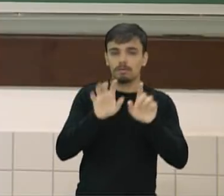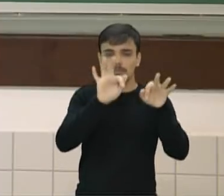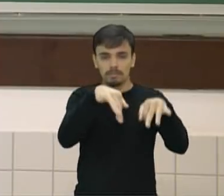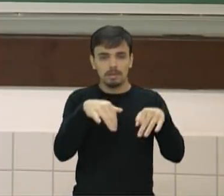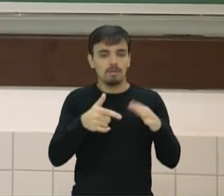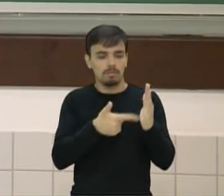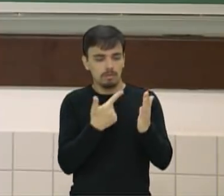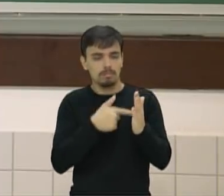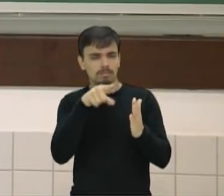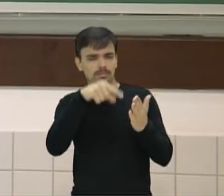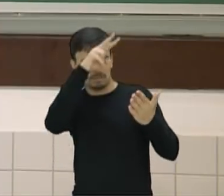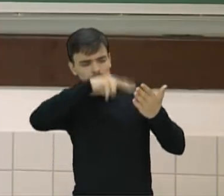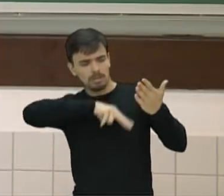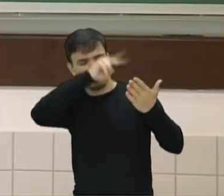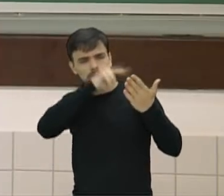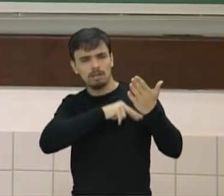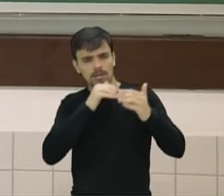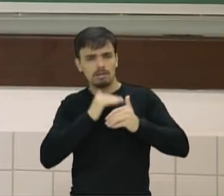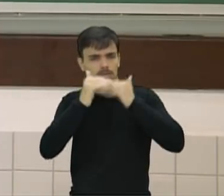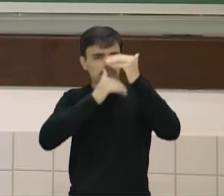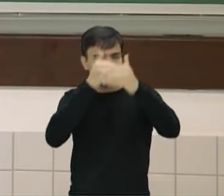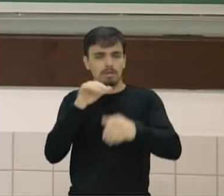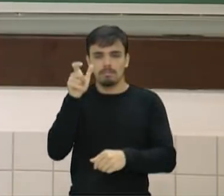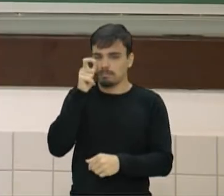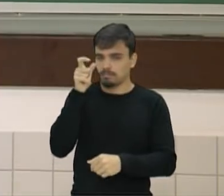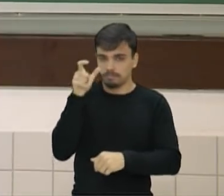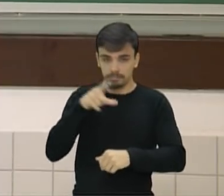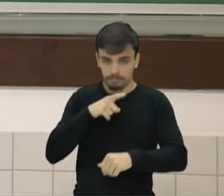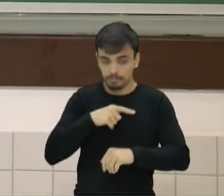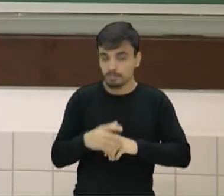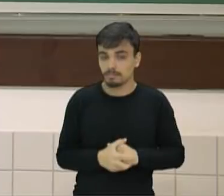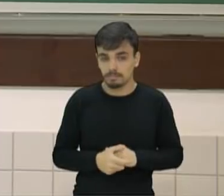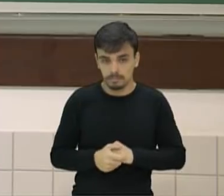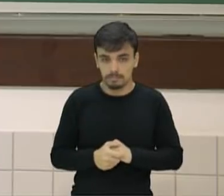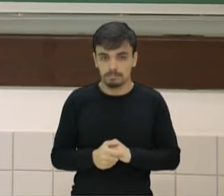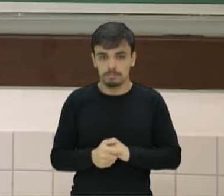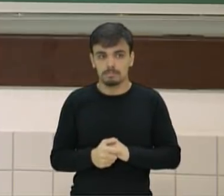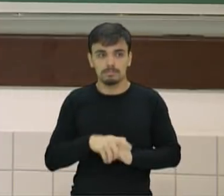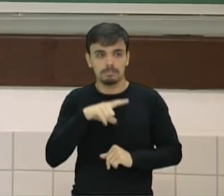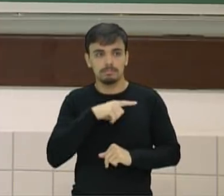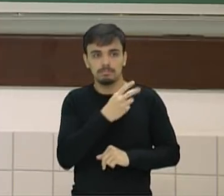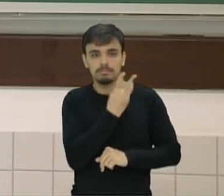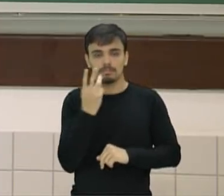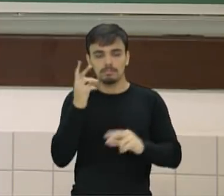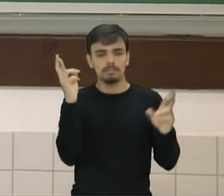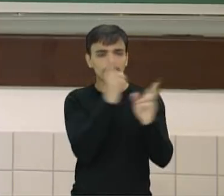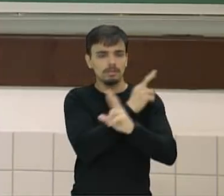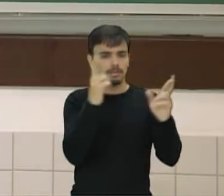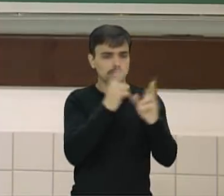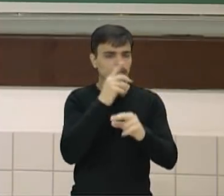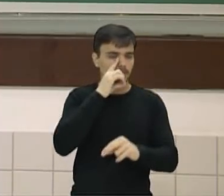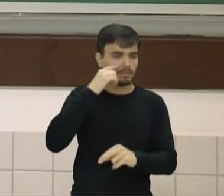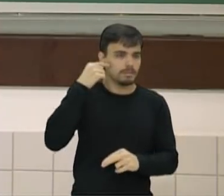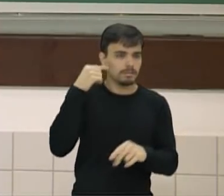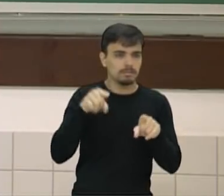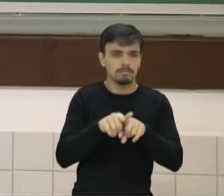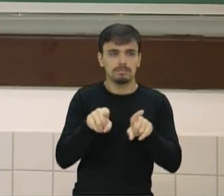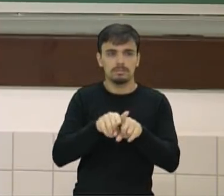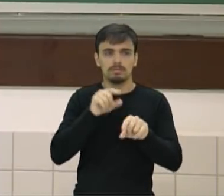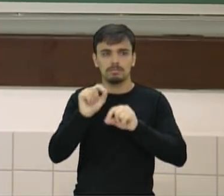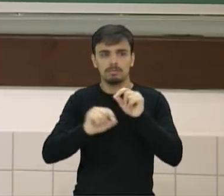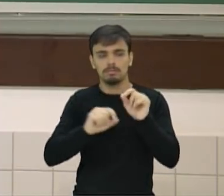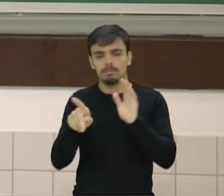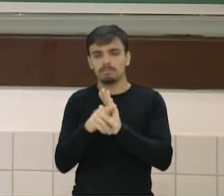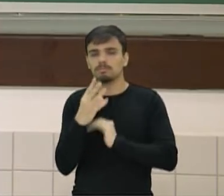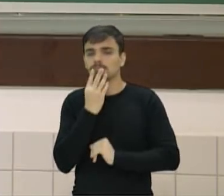vocês lerem, mas o desenrolar dessa trama é muito interessante. Então, três relações possíveis entre Durkheim e a obra